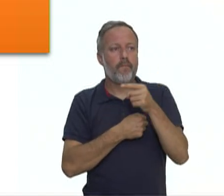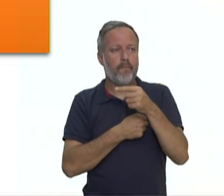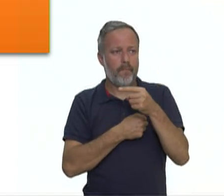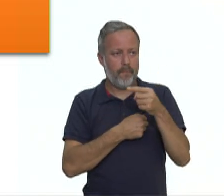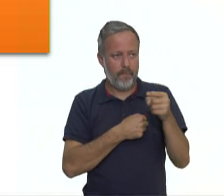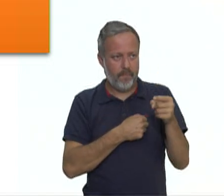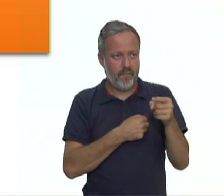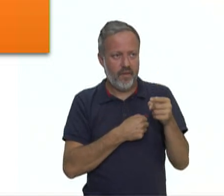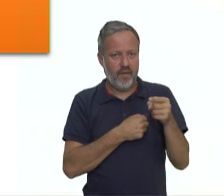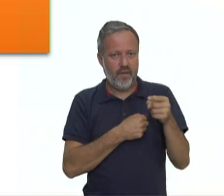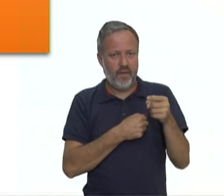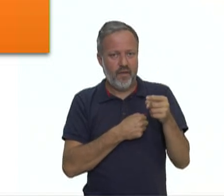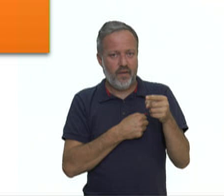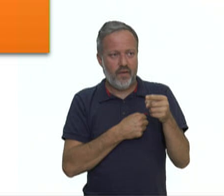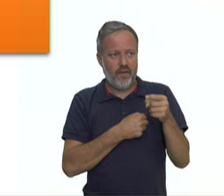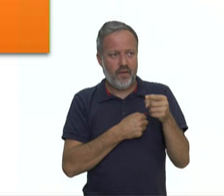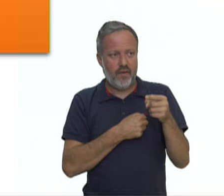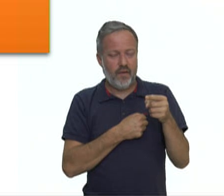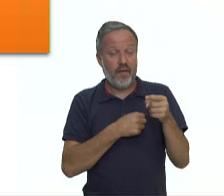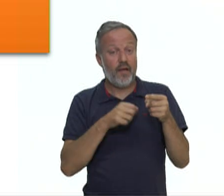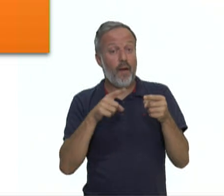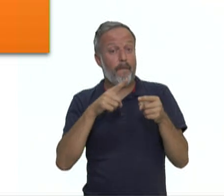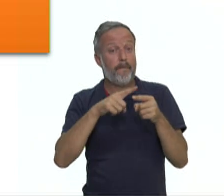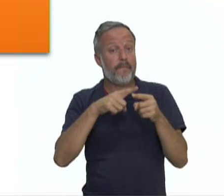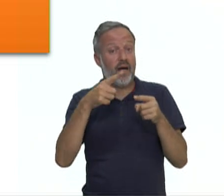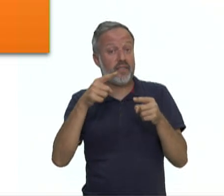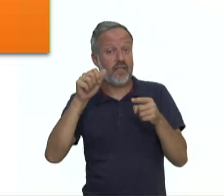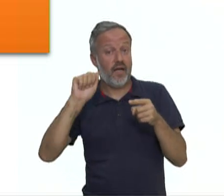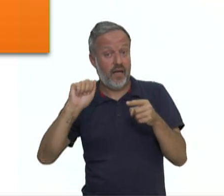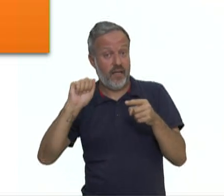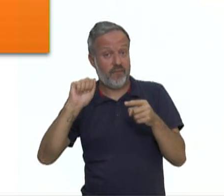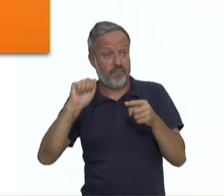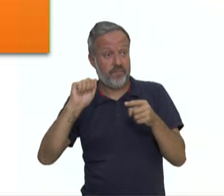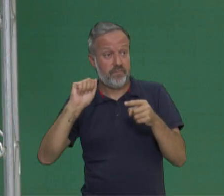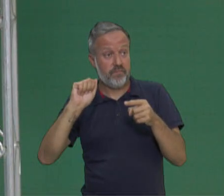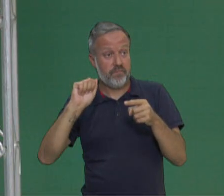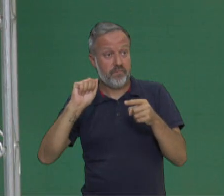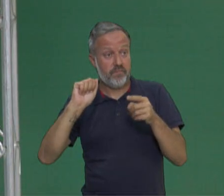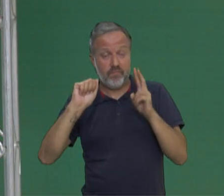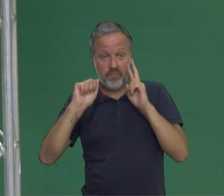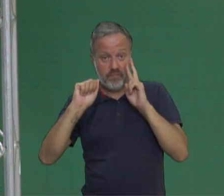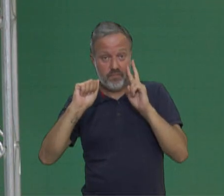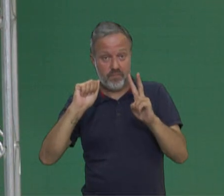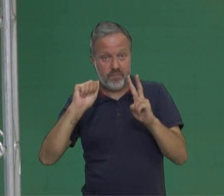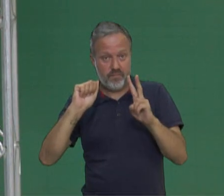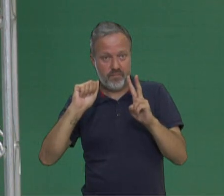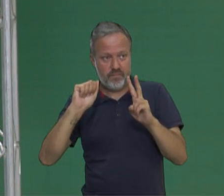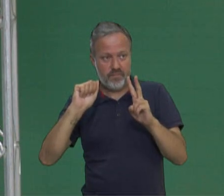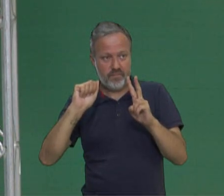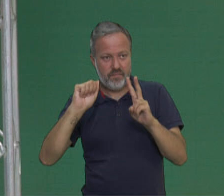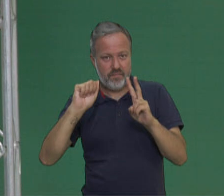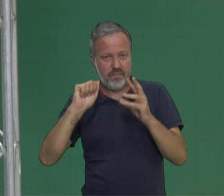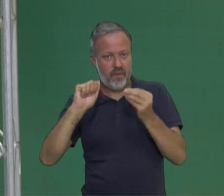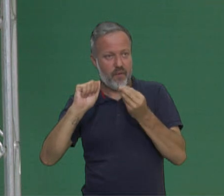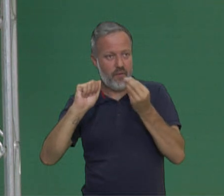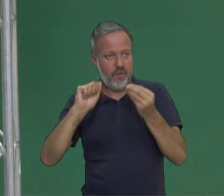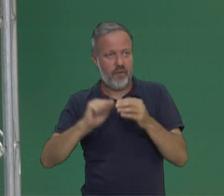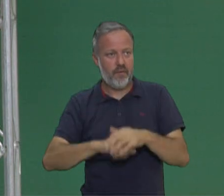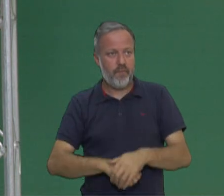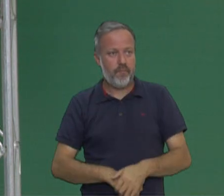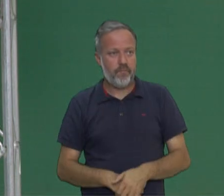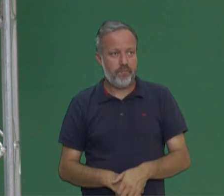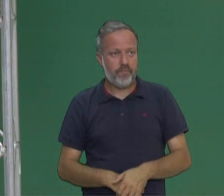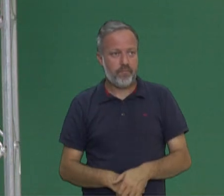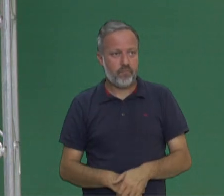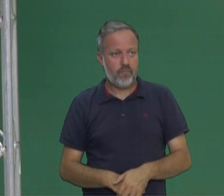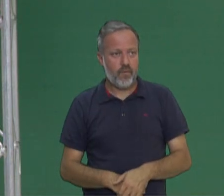Número atômico Z e o número de massa A é representado nos elementos químicos da seguinte maneira. De que maneira? Símbolo